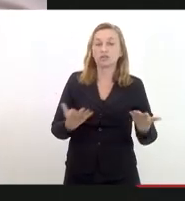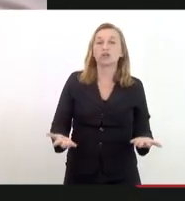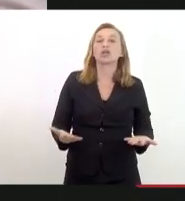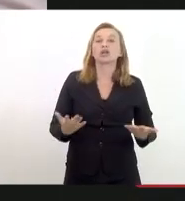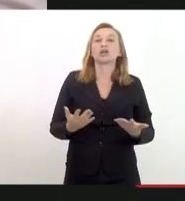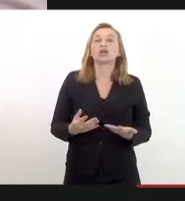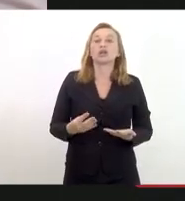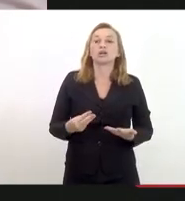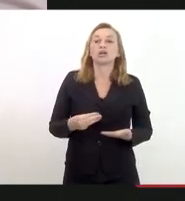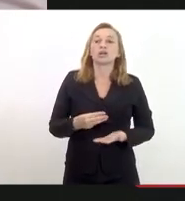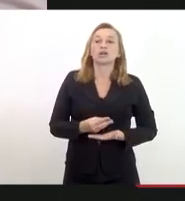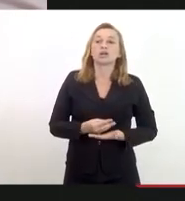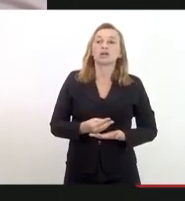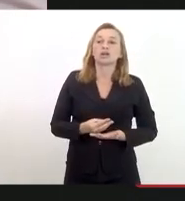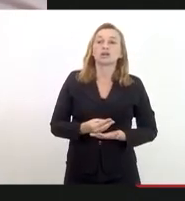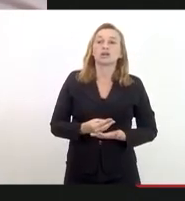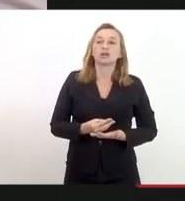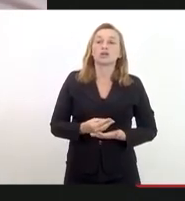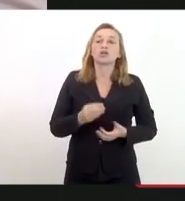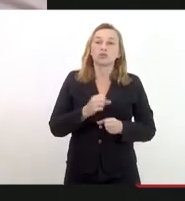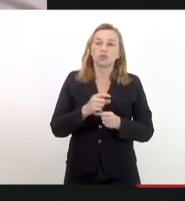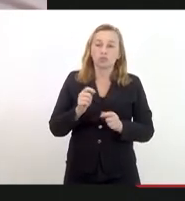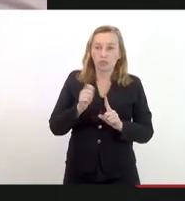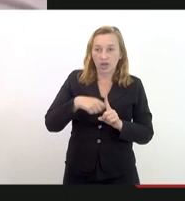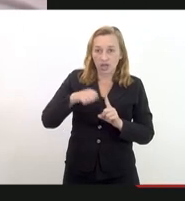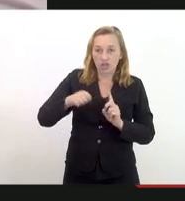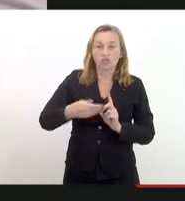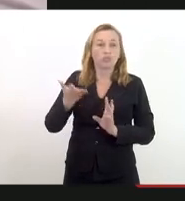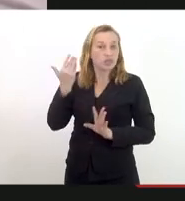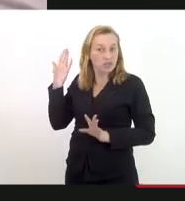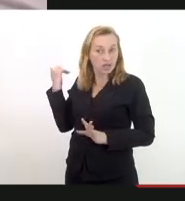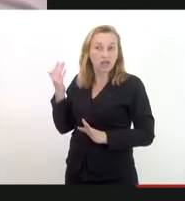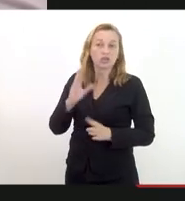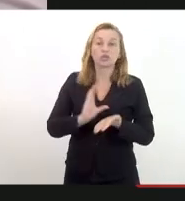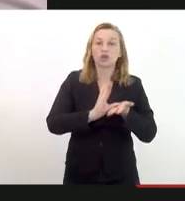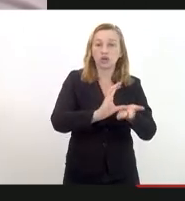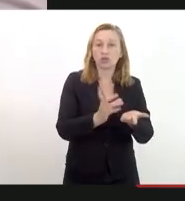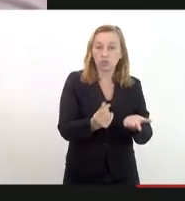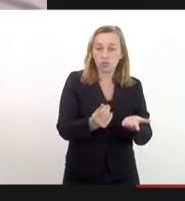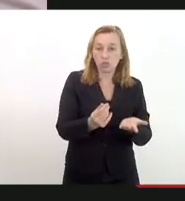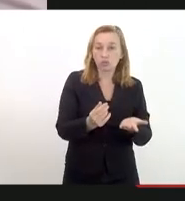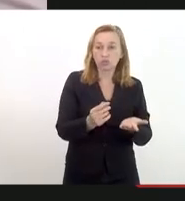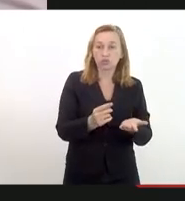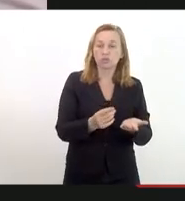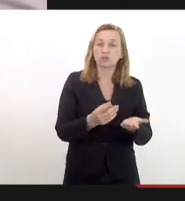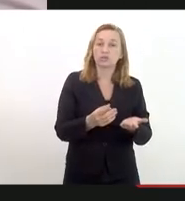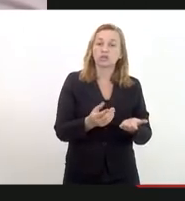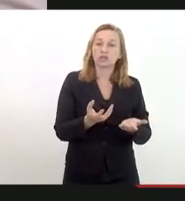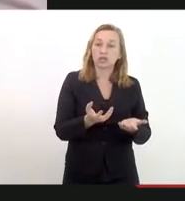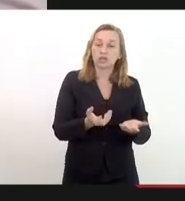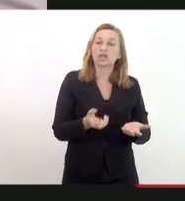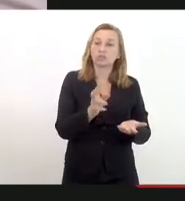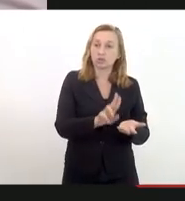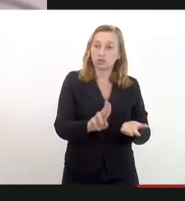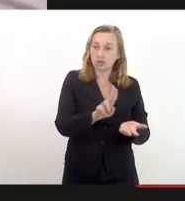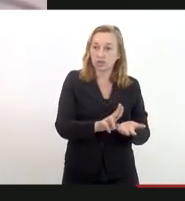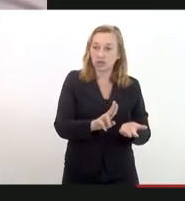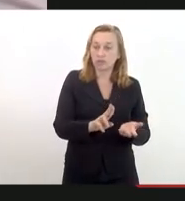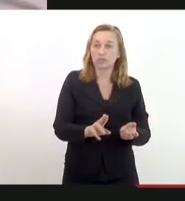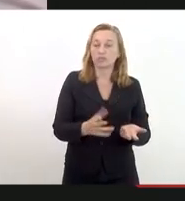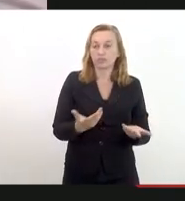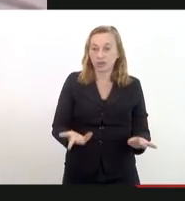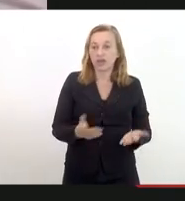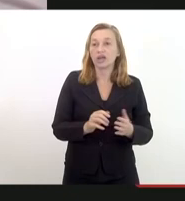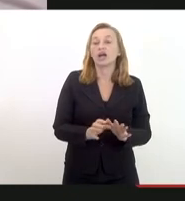foi pactuado no mês passado, então o recurso está garantido para isso. e a gente precisava dessa deliberação para fazer